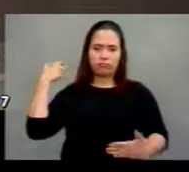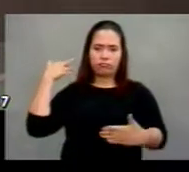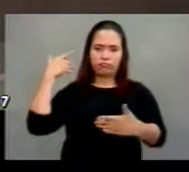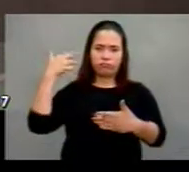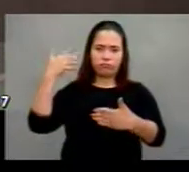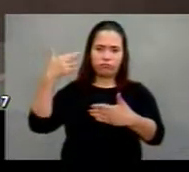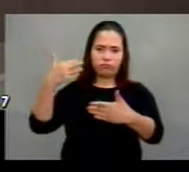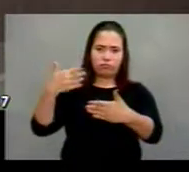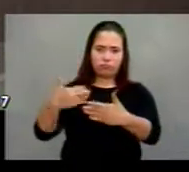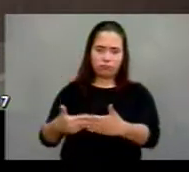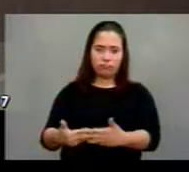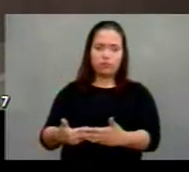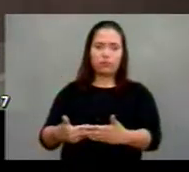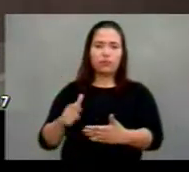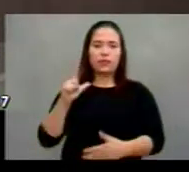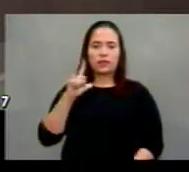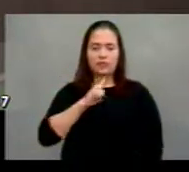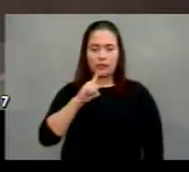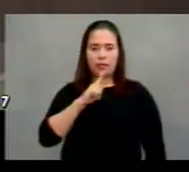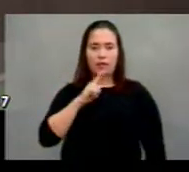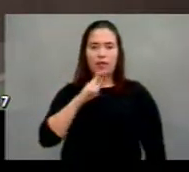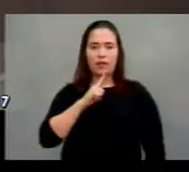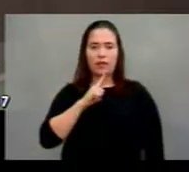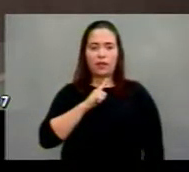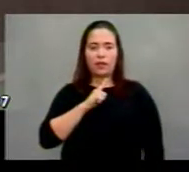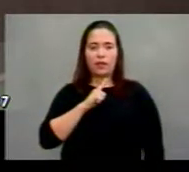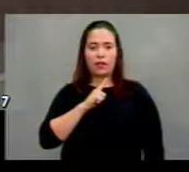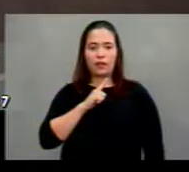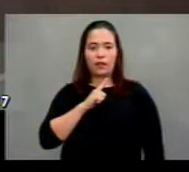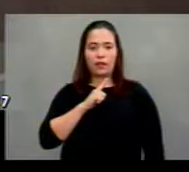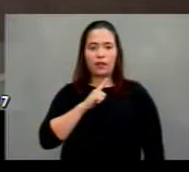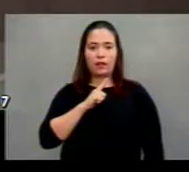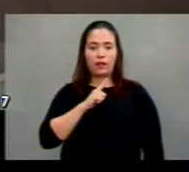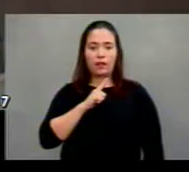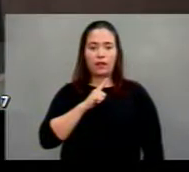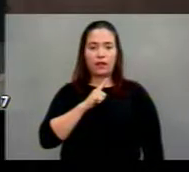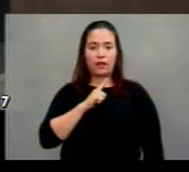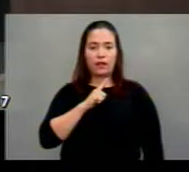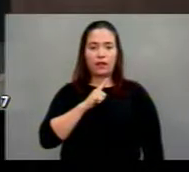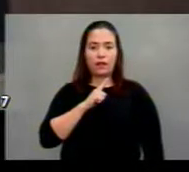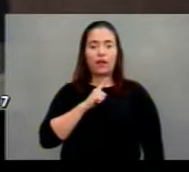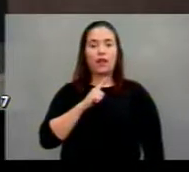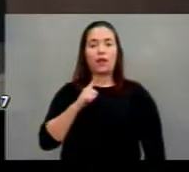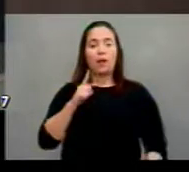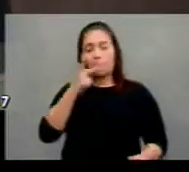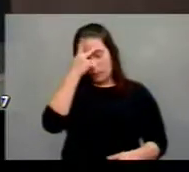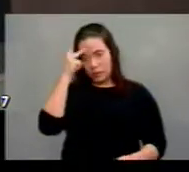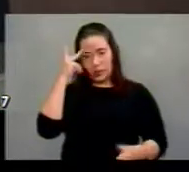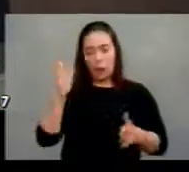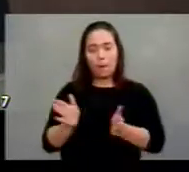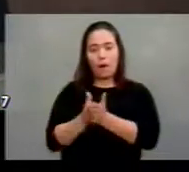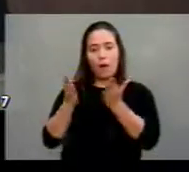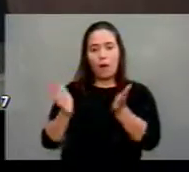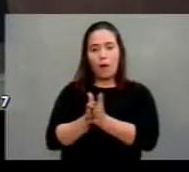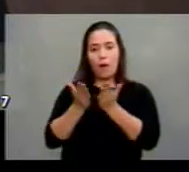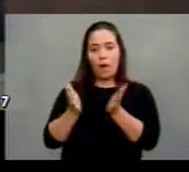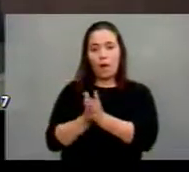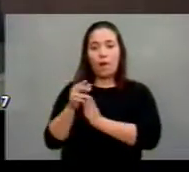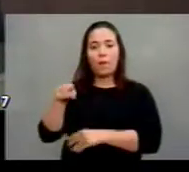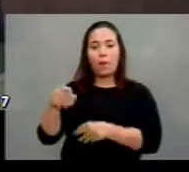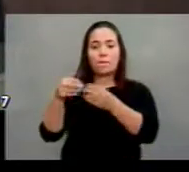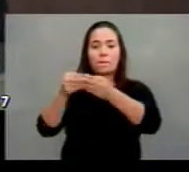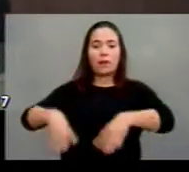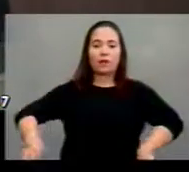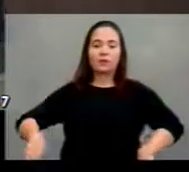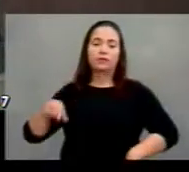é esse processo de restauração neoliberal que transfere para os mais pobres o custo da crise